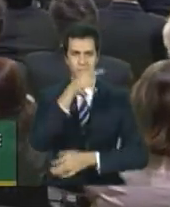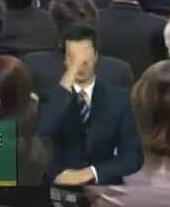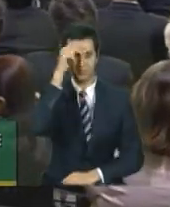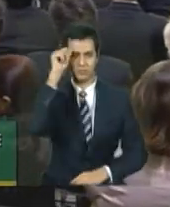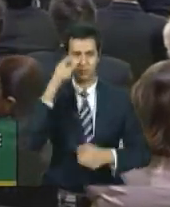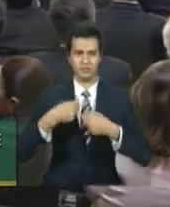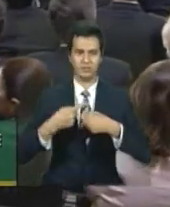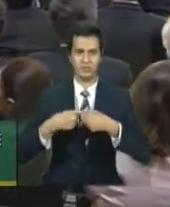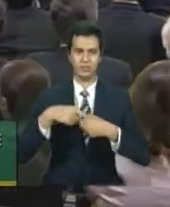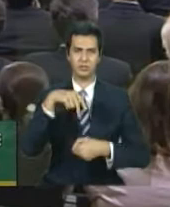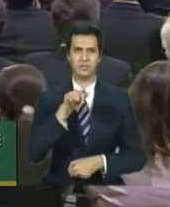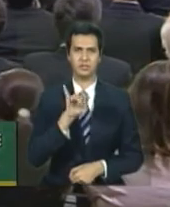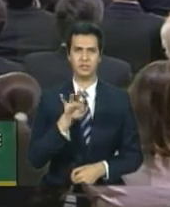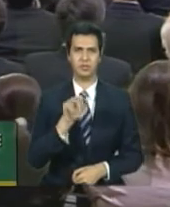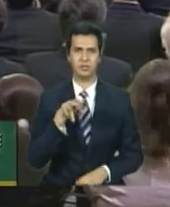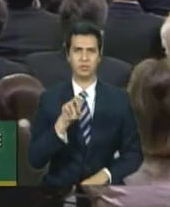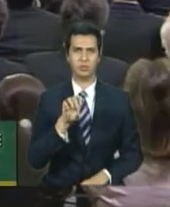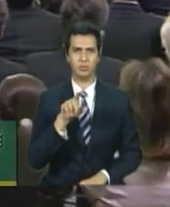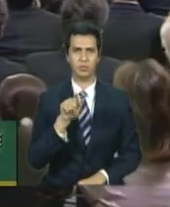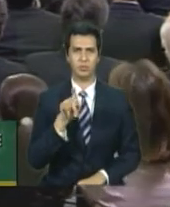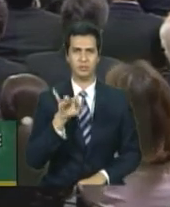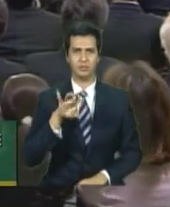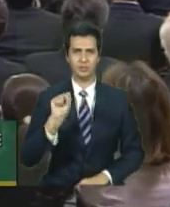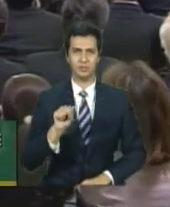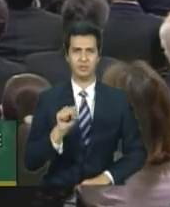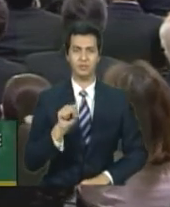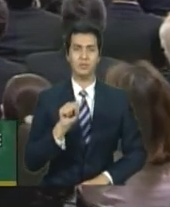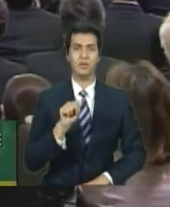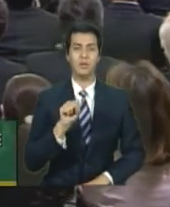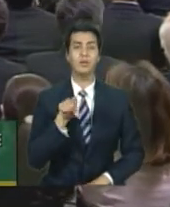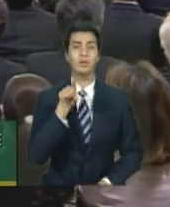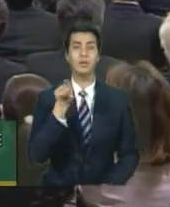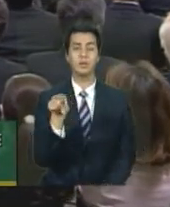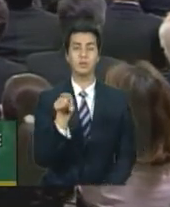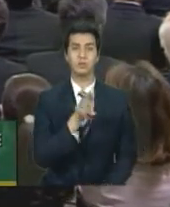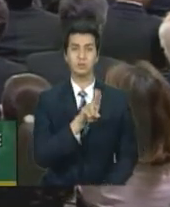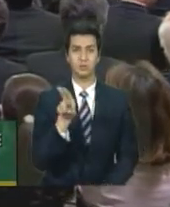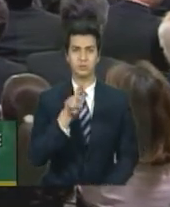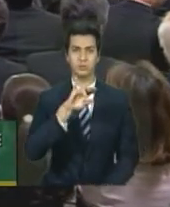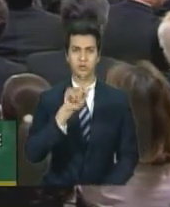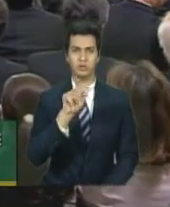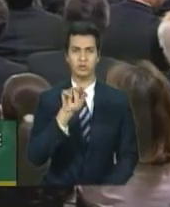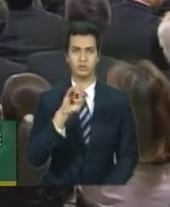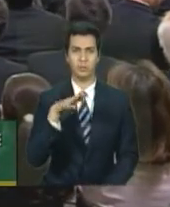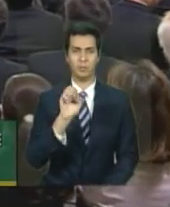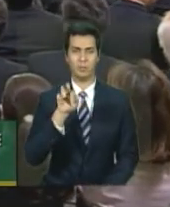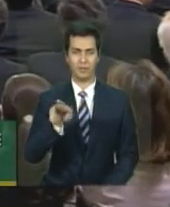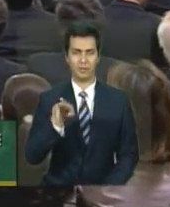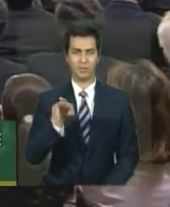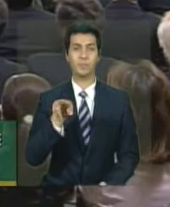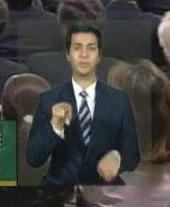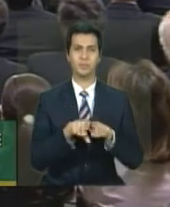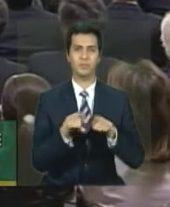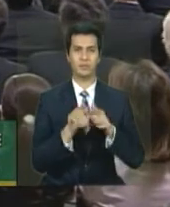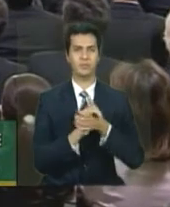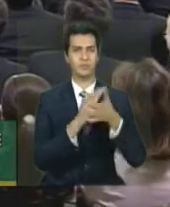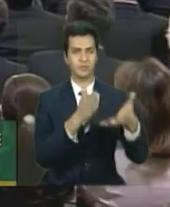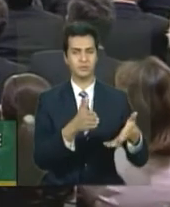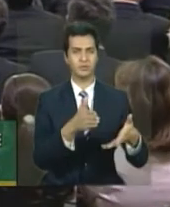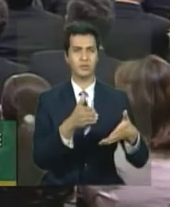Quirinópolis, senhor Gilmar Alves da Silva, e o prefeito de Lucas do Rio